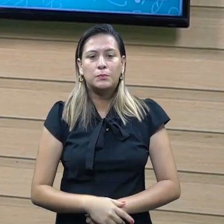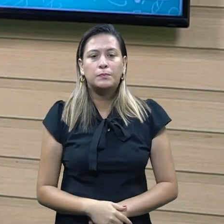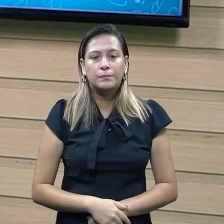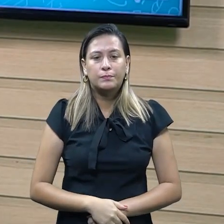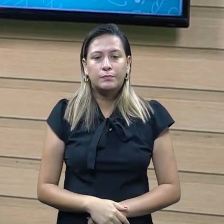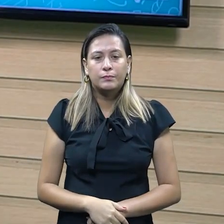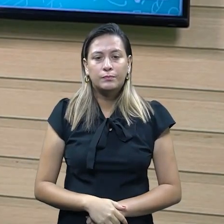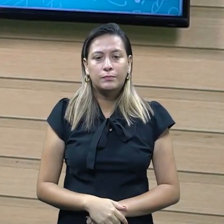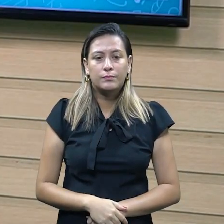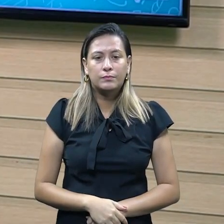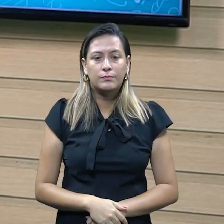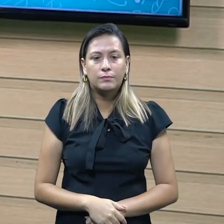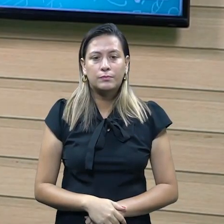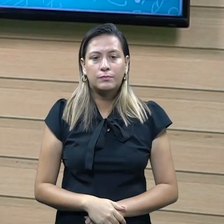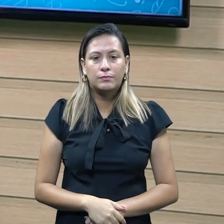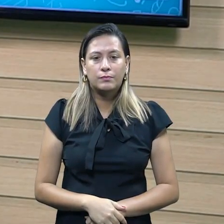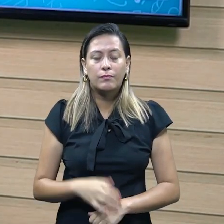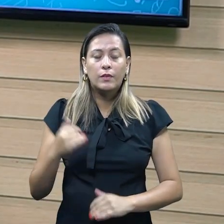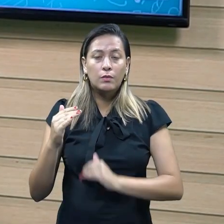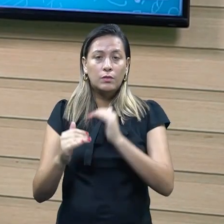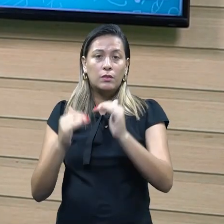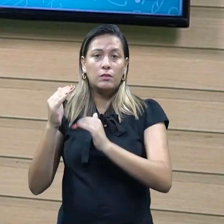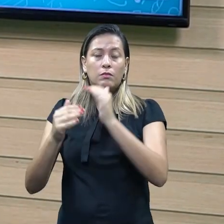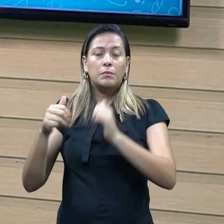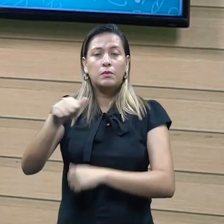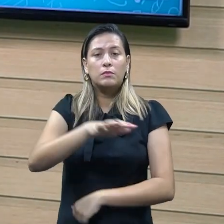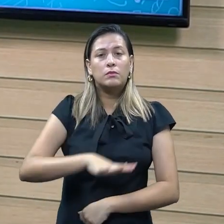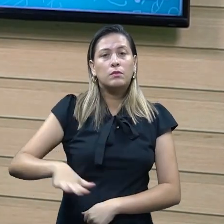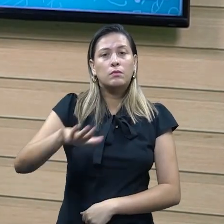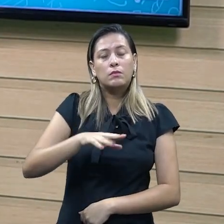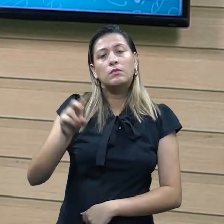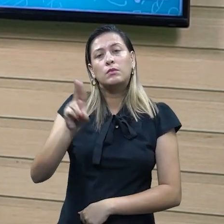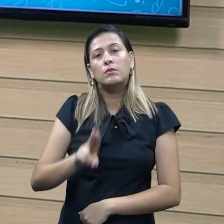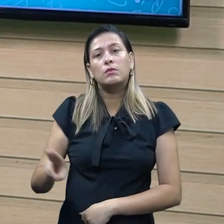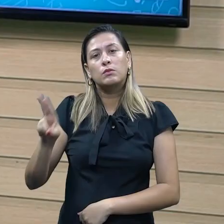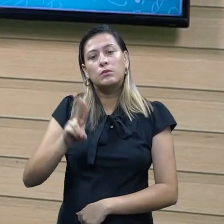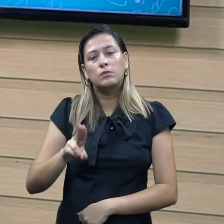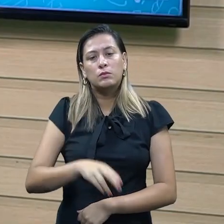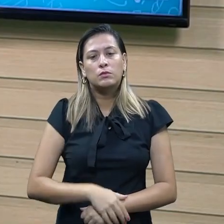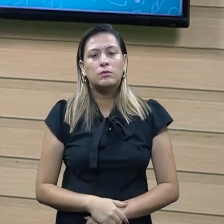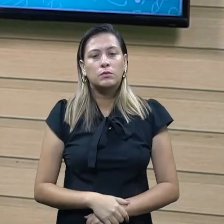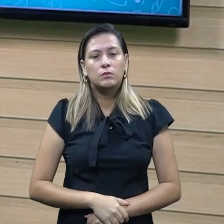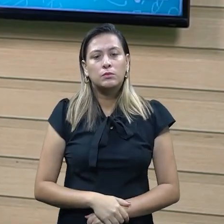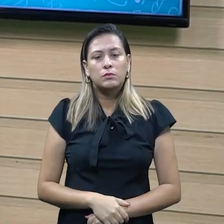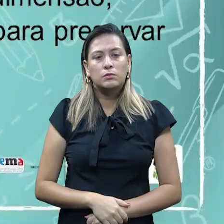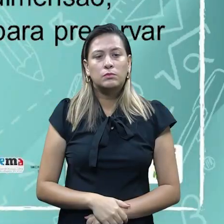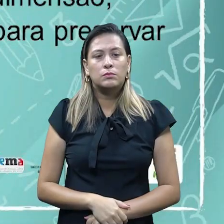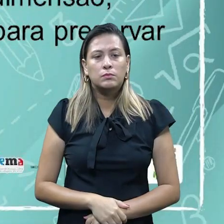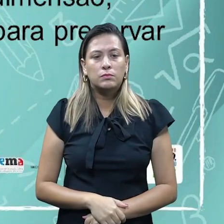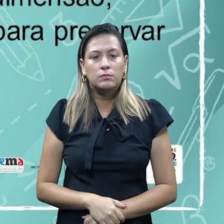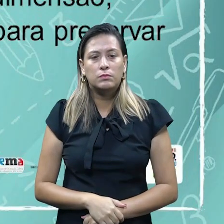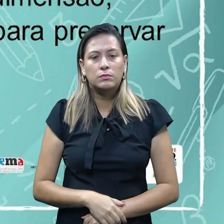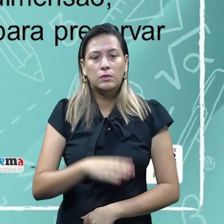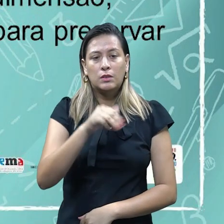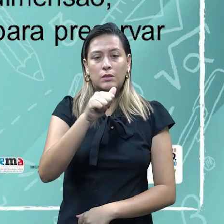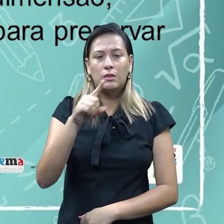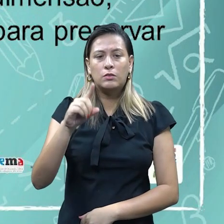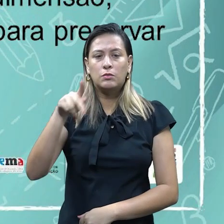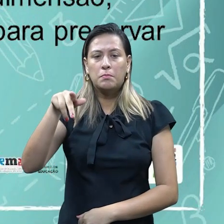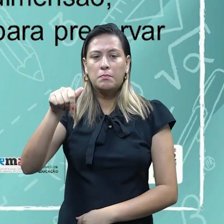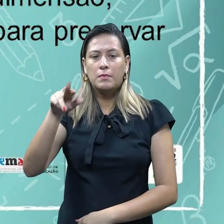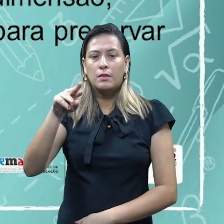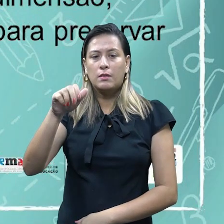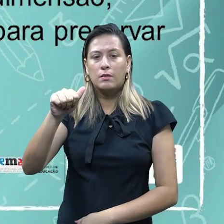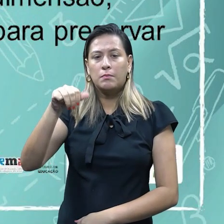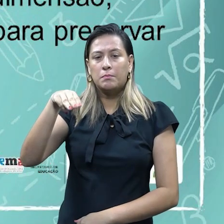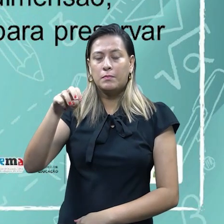que viabilizou o desenvolvimento dessa área e aplicação dos CADs em diferentes áreas. O CAD